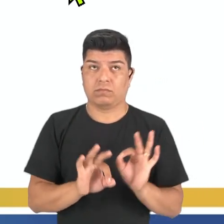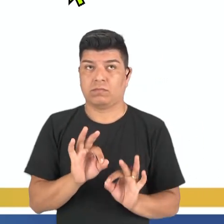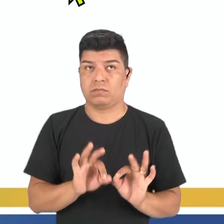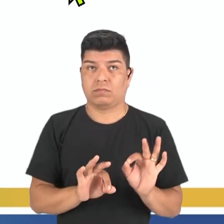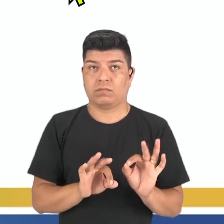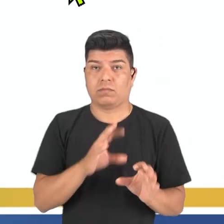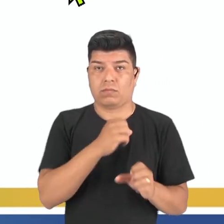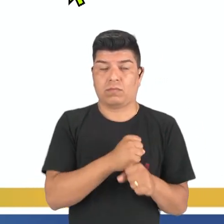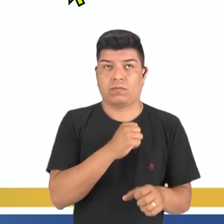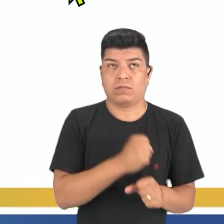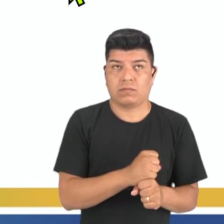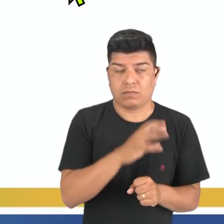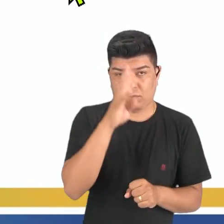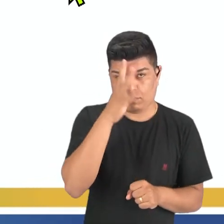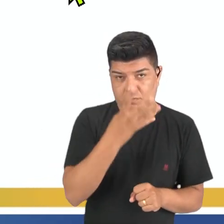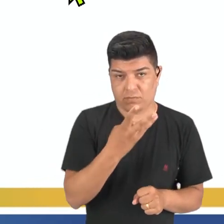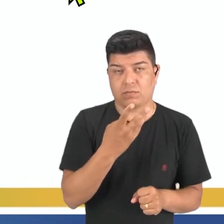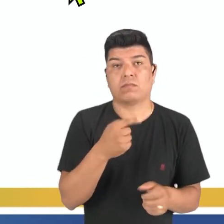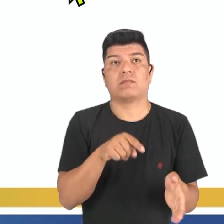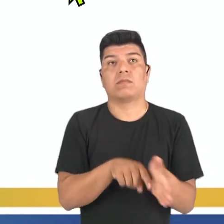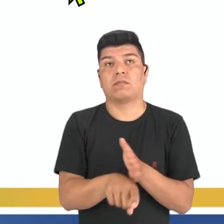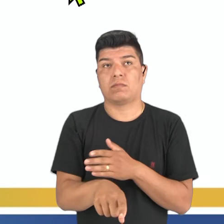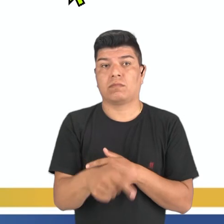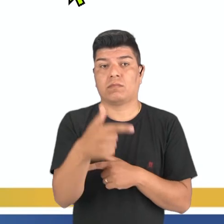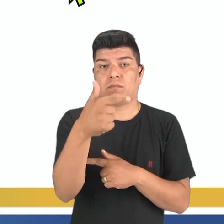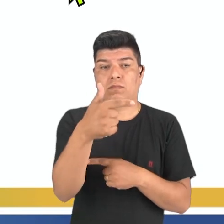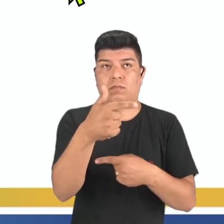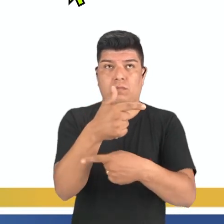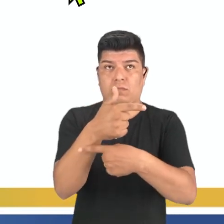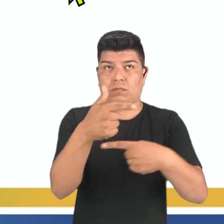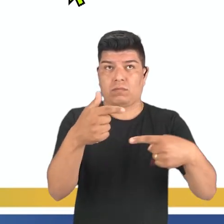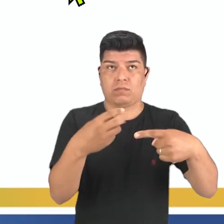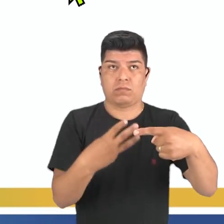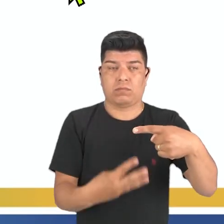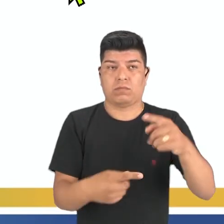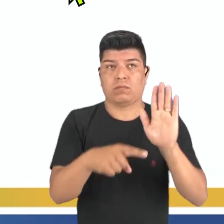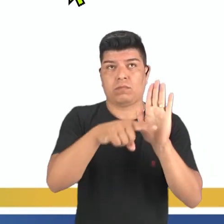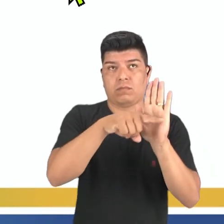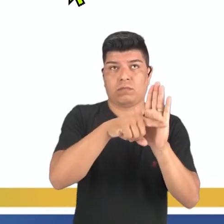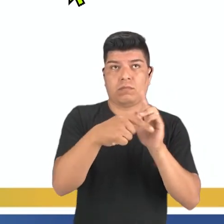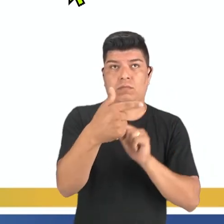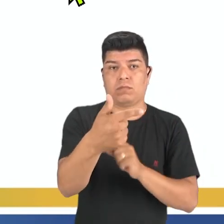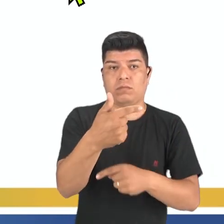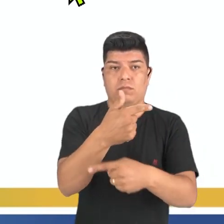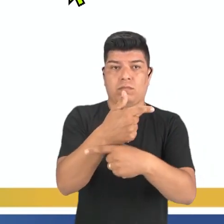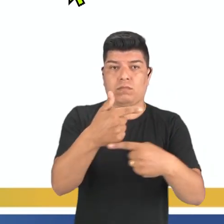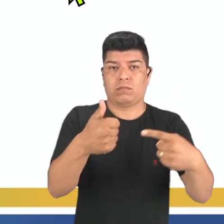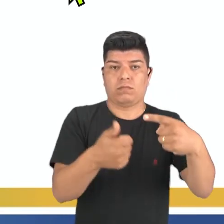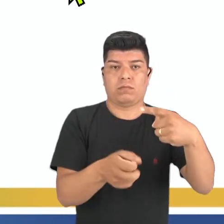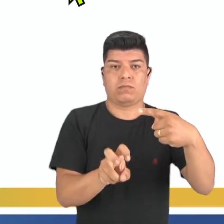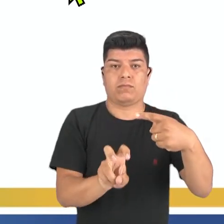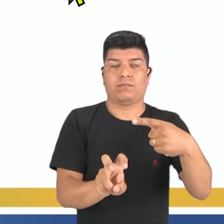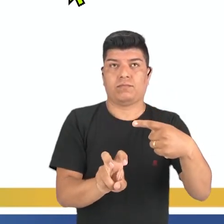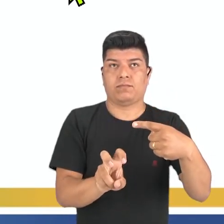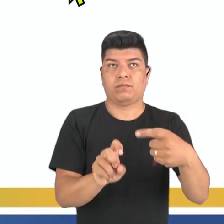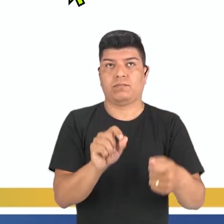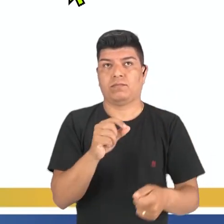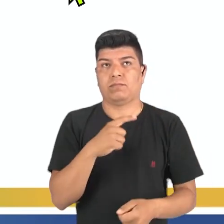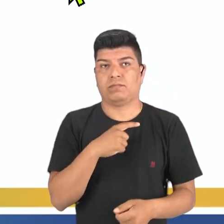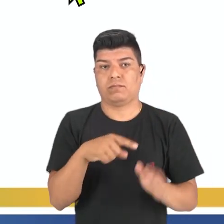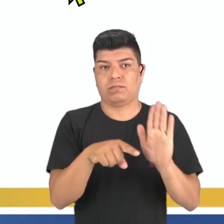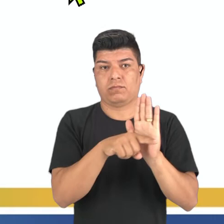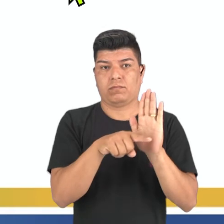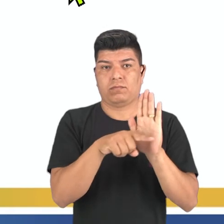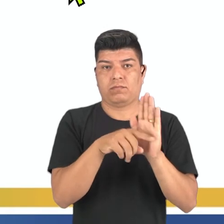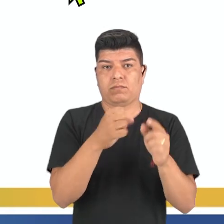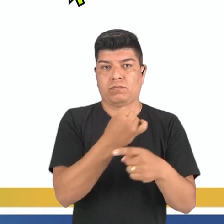o cálculo que resolve o nosso problema é 2/3 menos 2/15. E aí nós temos uma subtração